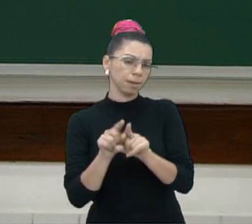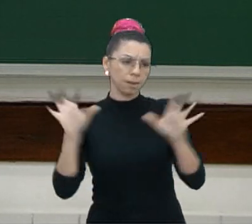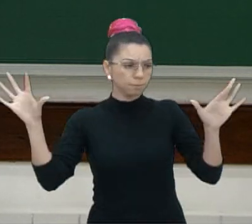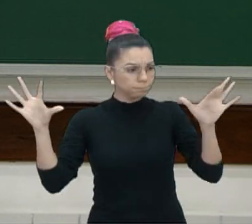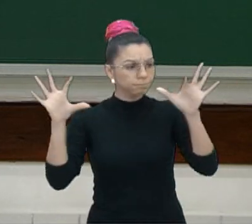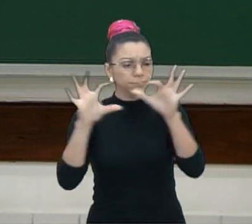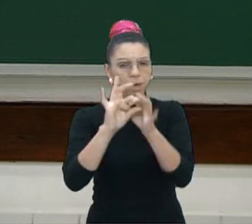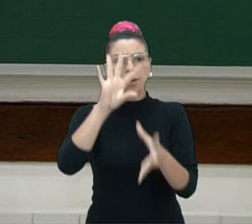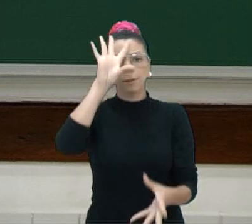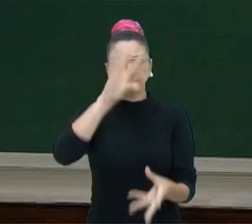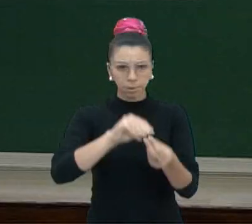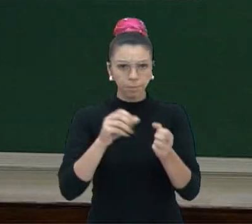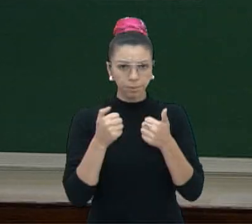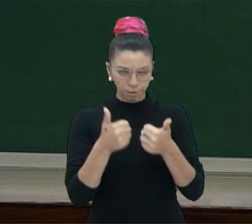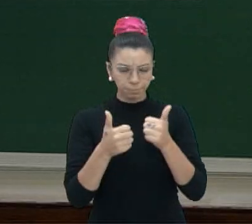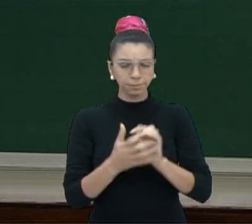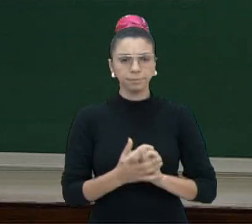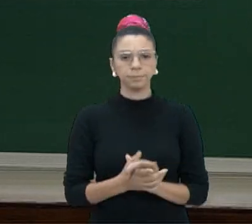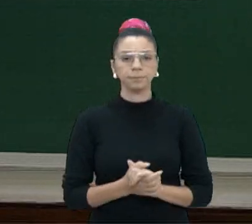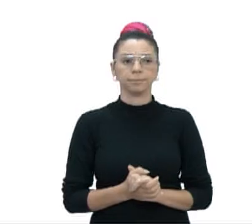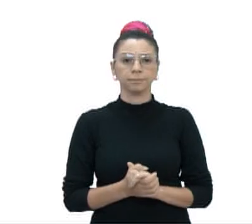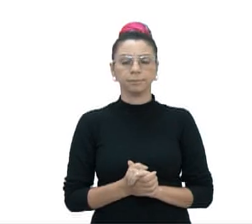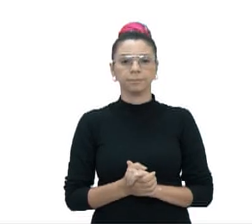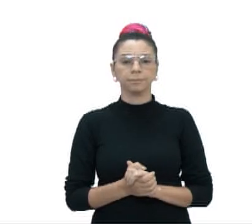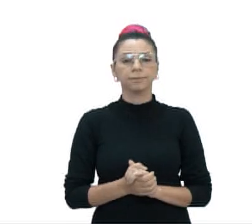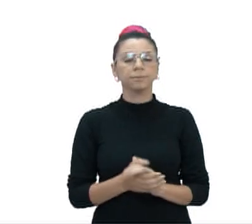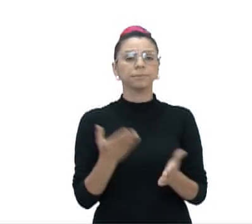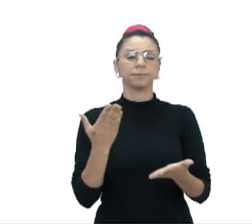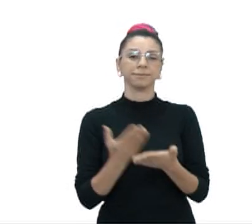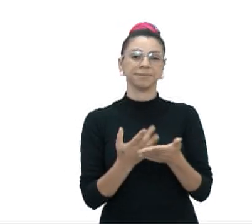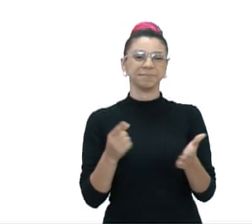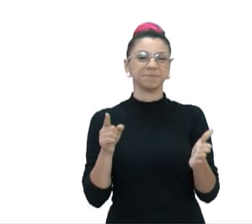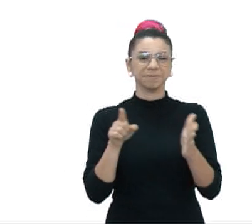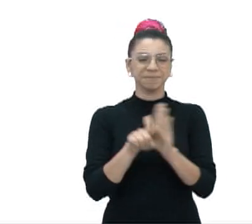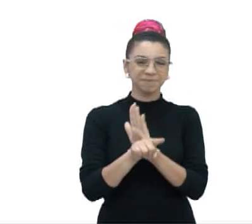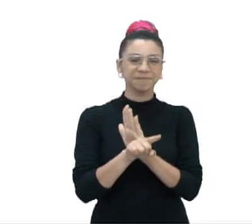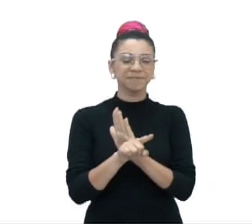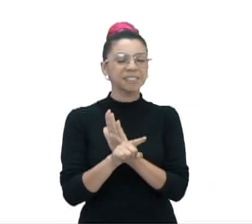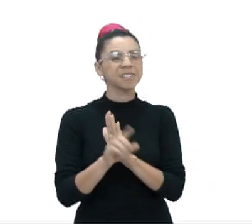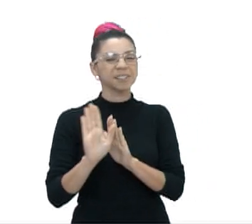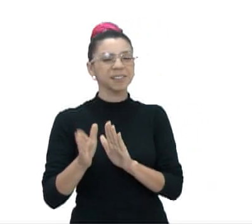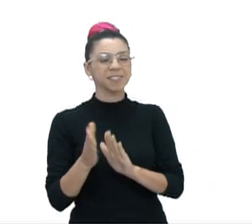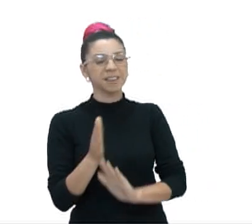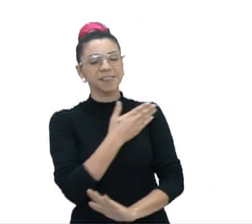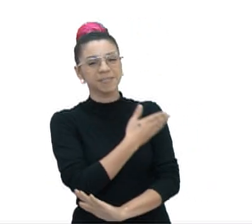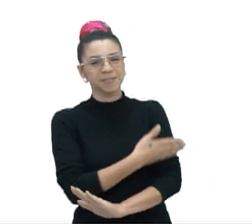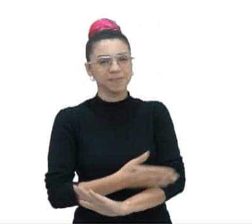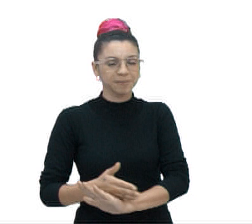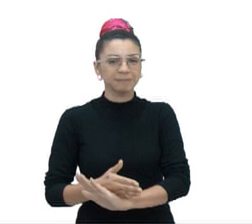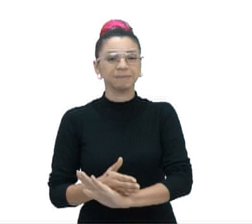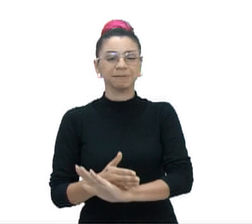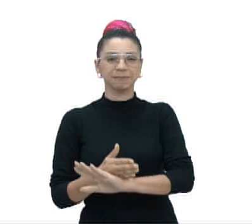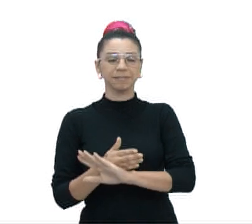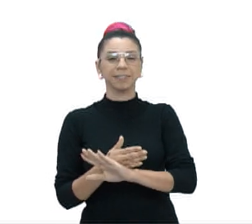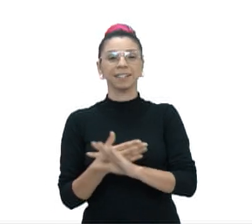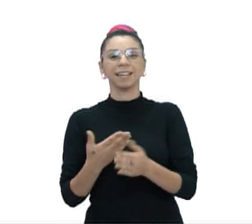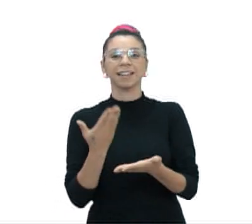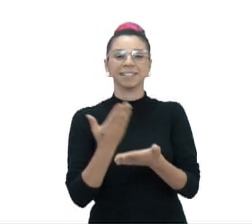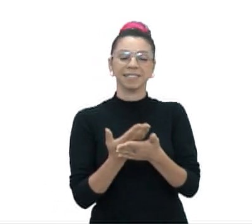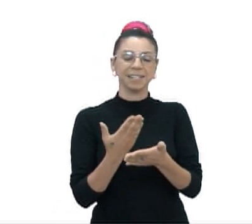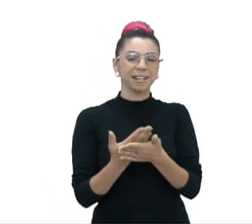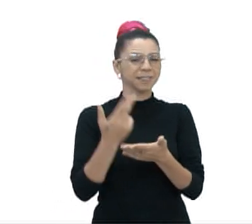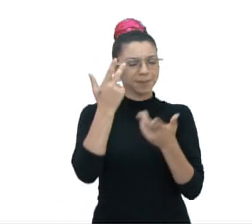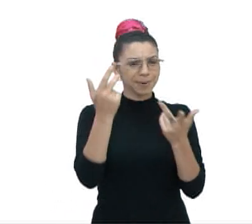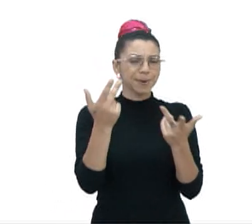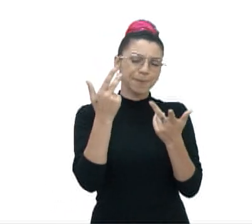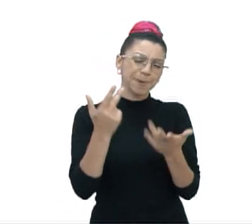vamos fazer, ok? Vamos começar com o nosso quiz, que nós já estamos acostumados, que normalmente as nossas aulas começam com esse